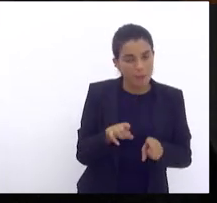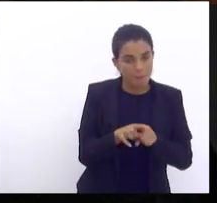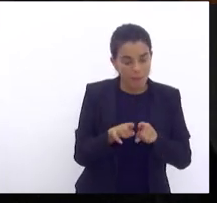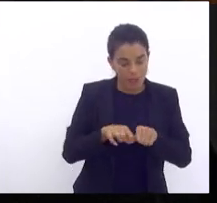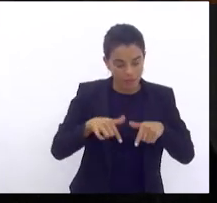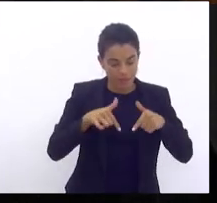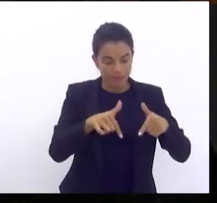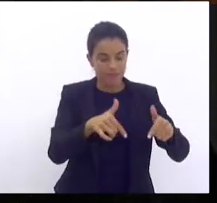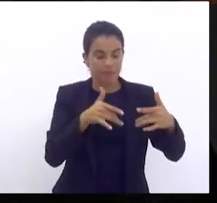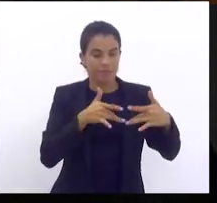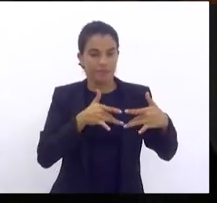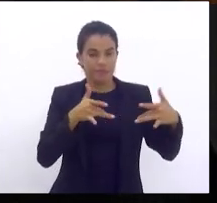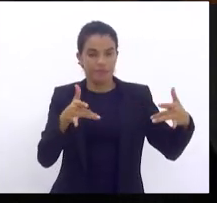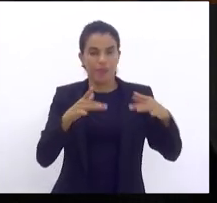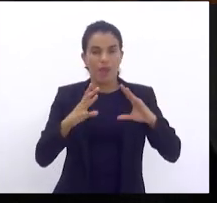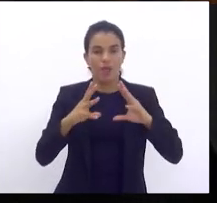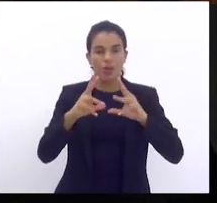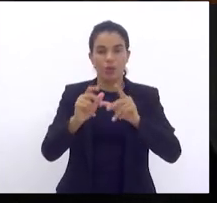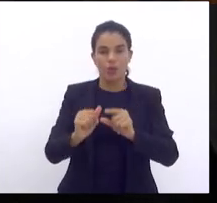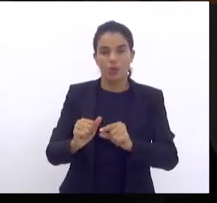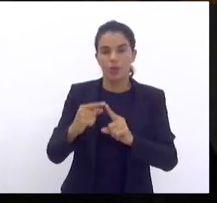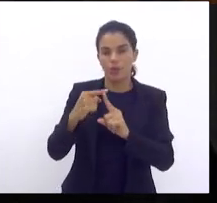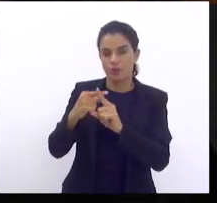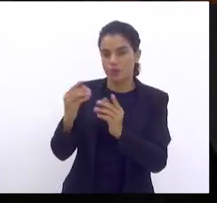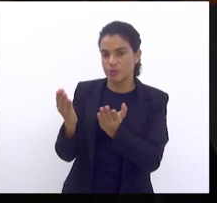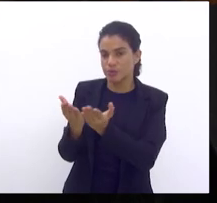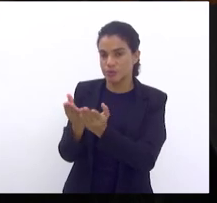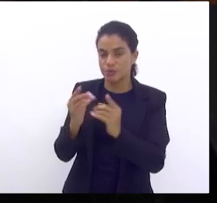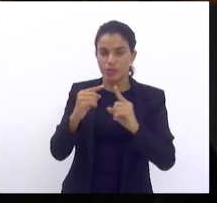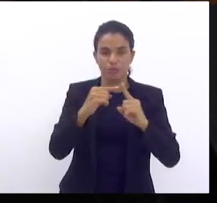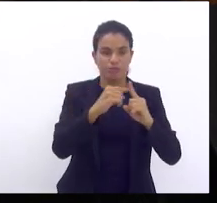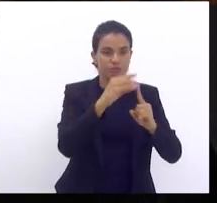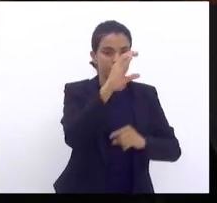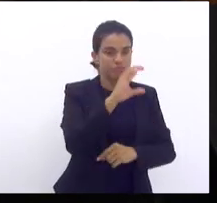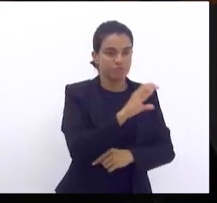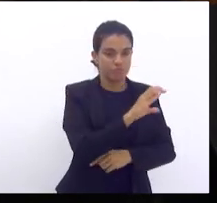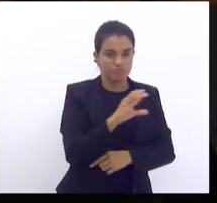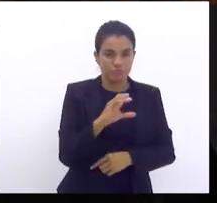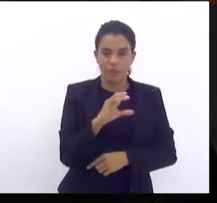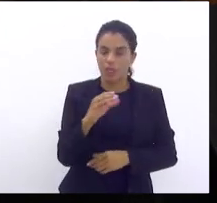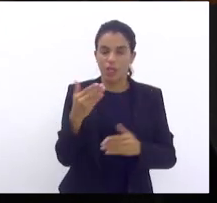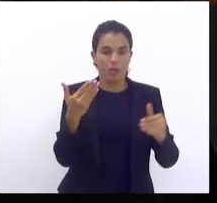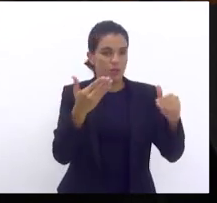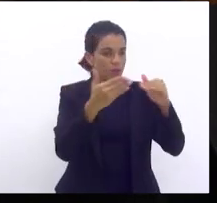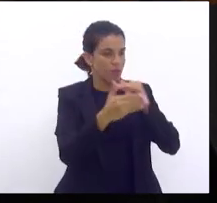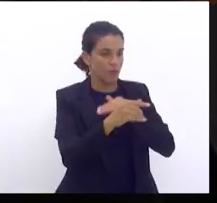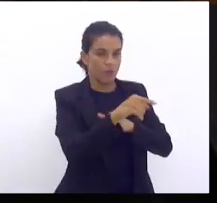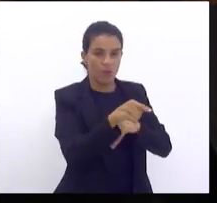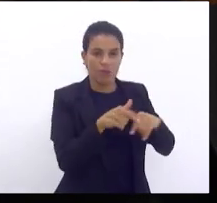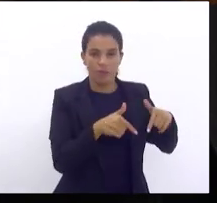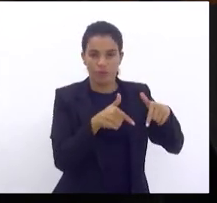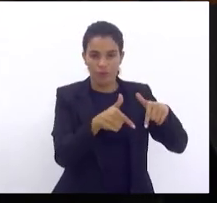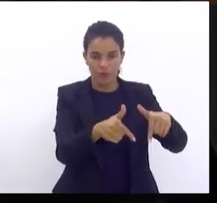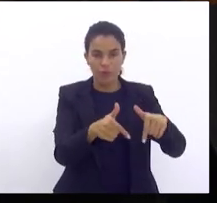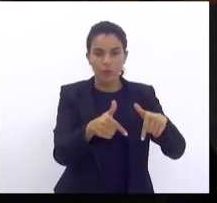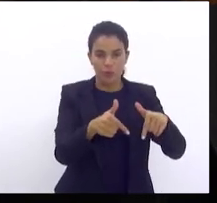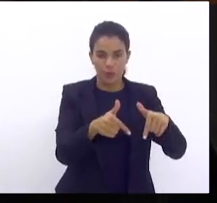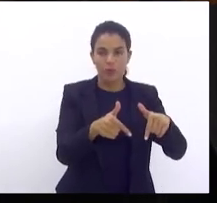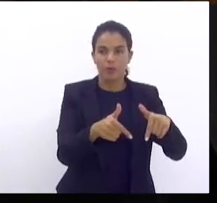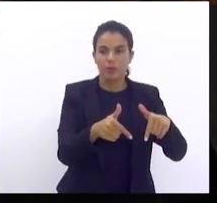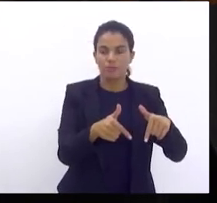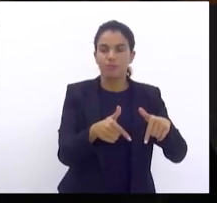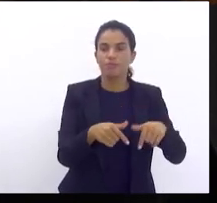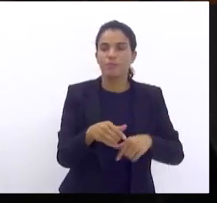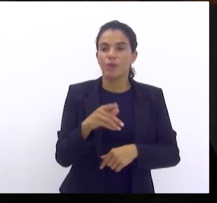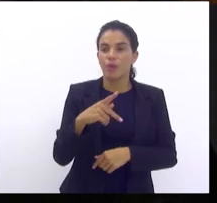também a todos os cristãos protestantes da cidade que não compactuam com esse com esse tipo de atitude